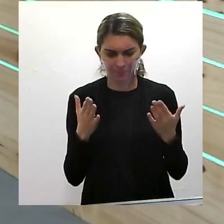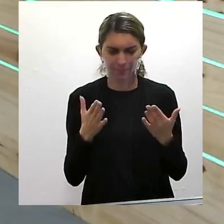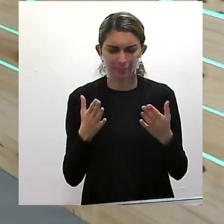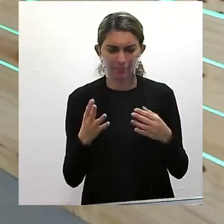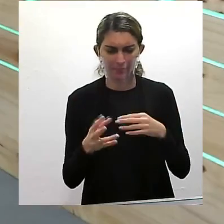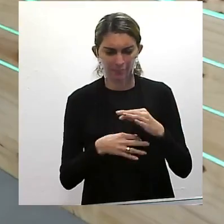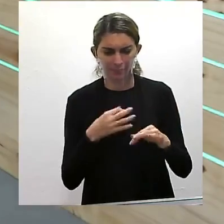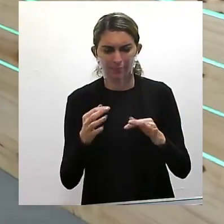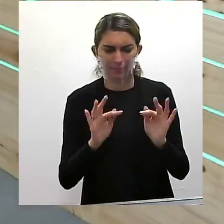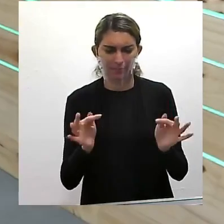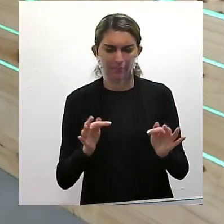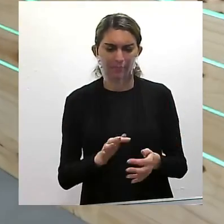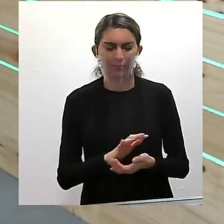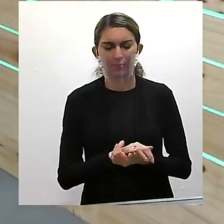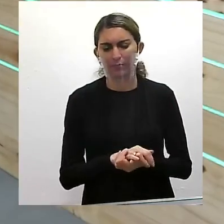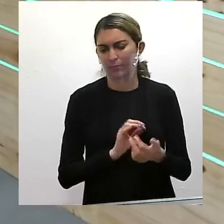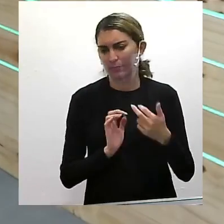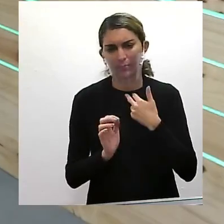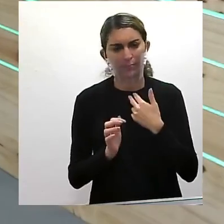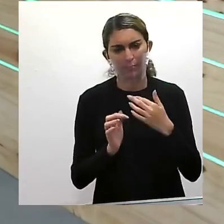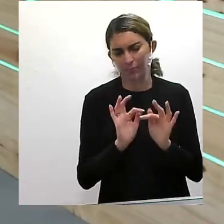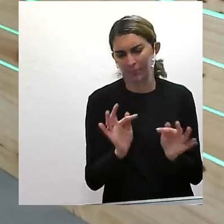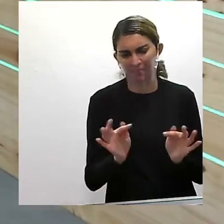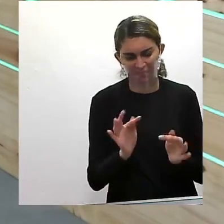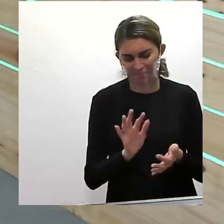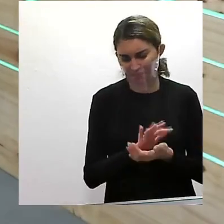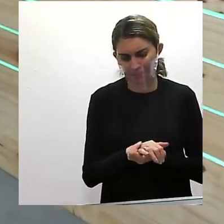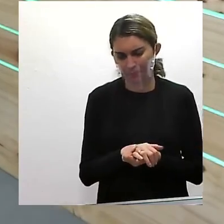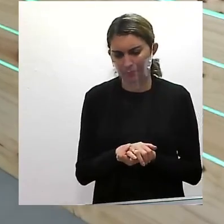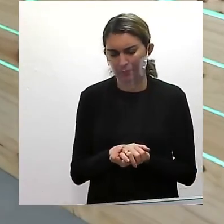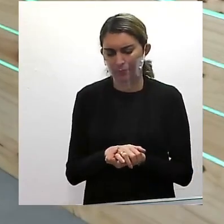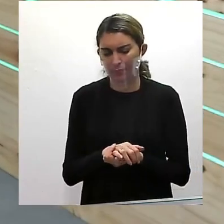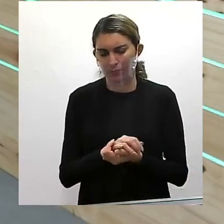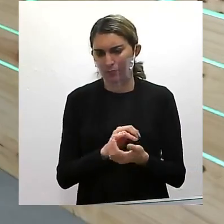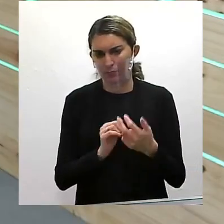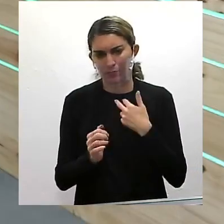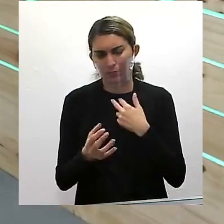substância simples na letra E, porque, basicamente,